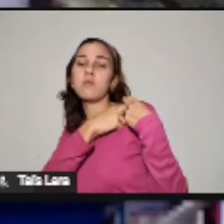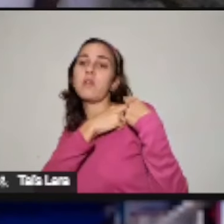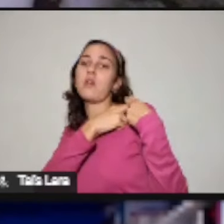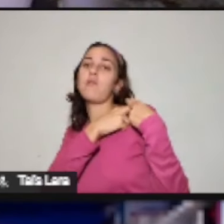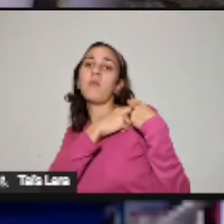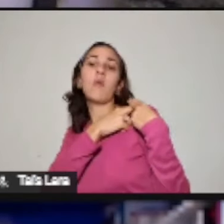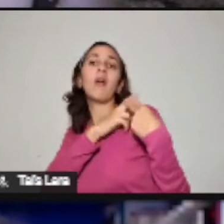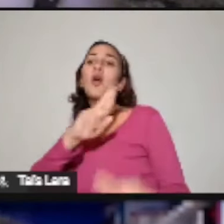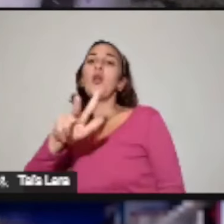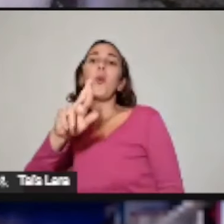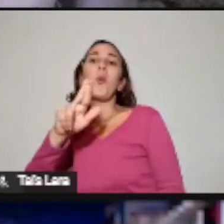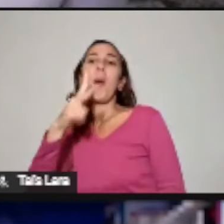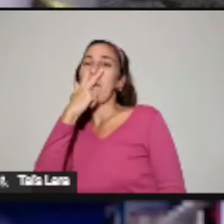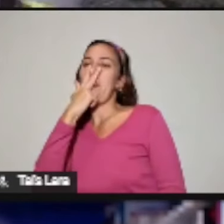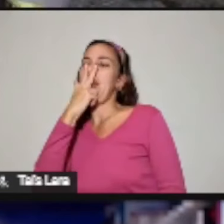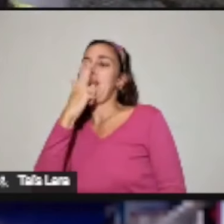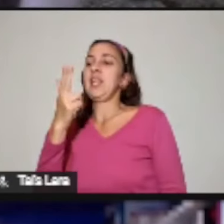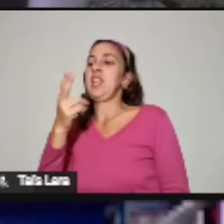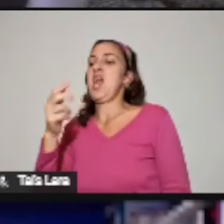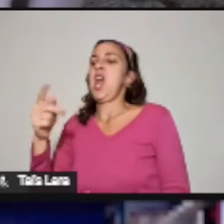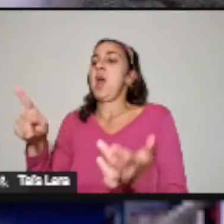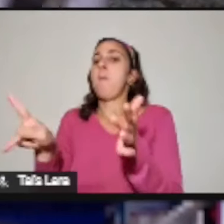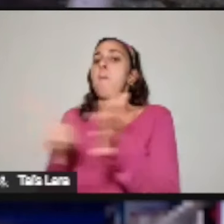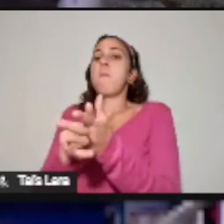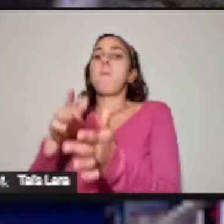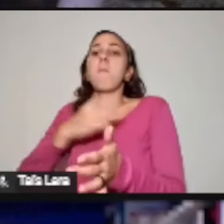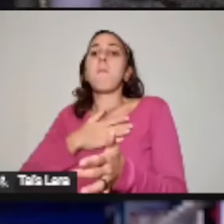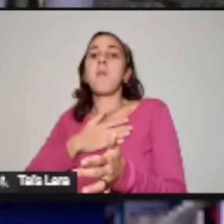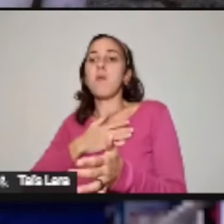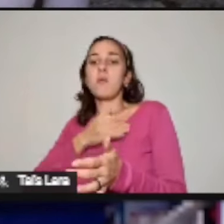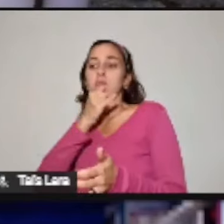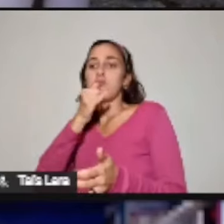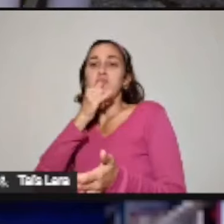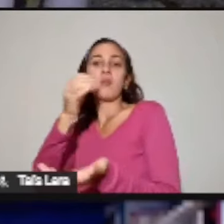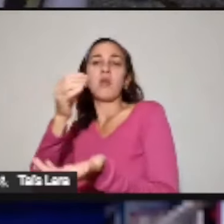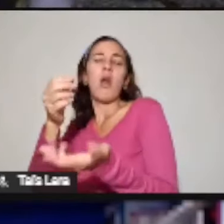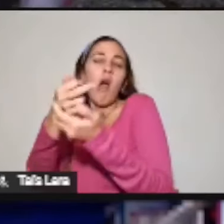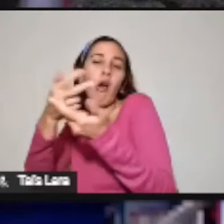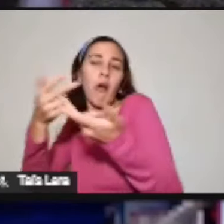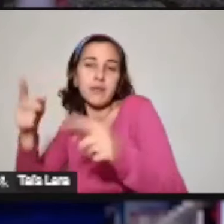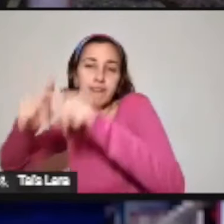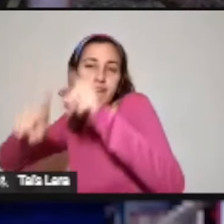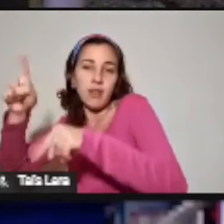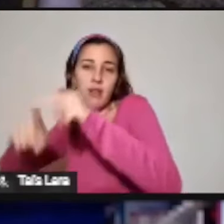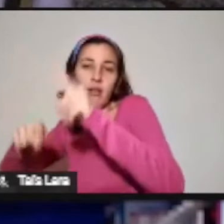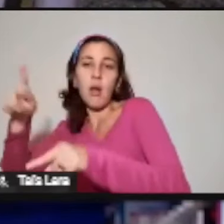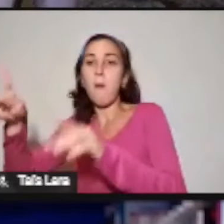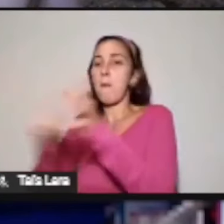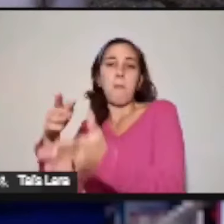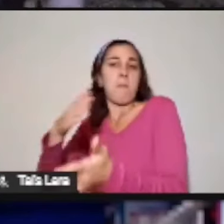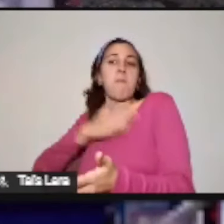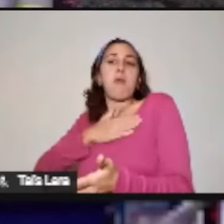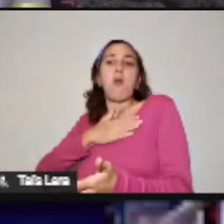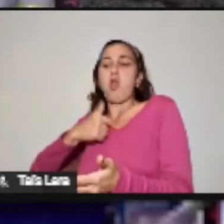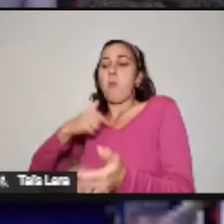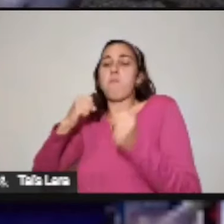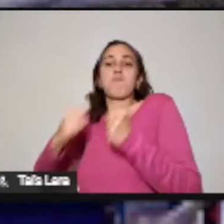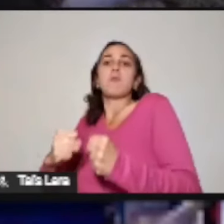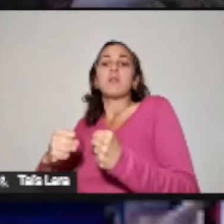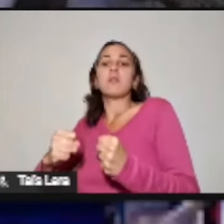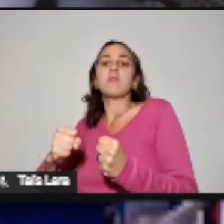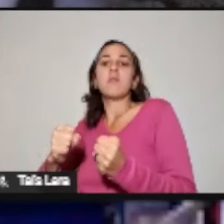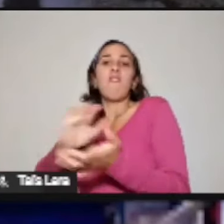é tua propriedade, isso quer dizer que a criança e o adolescente ou o adolescente são sujeitos, sujeitos de direitos, né?